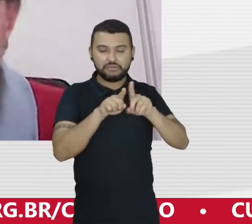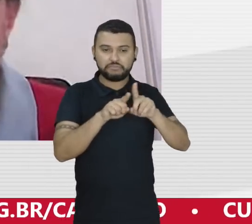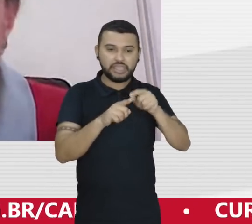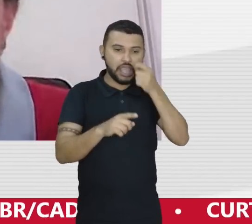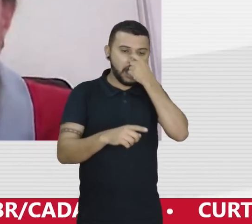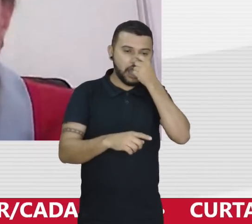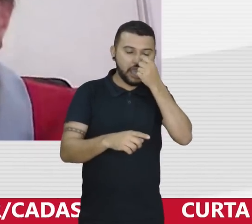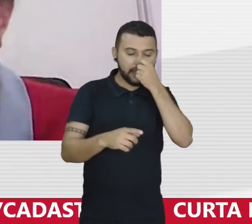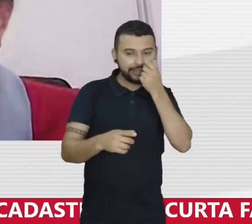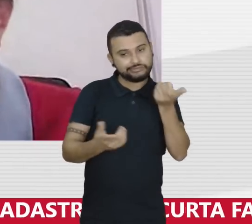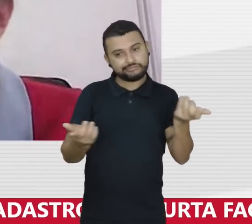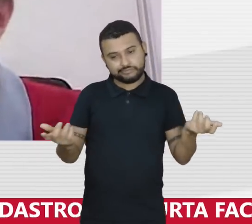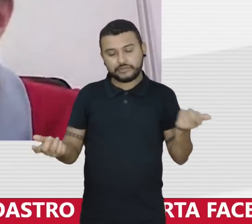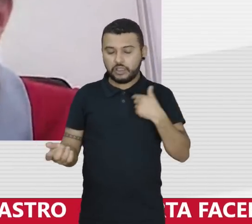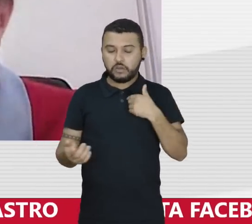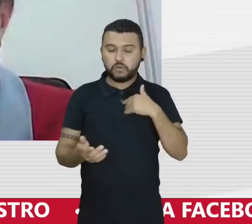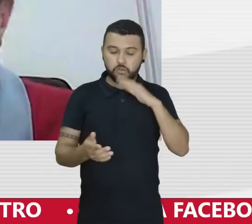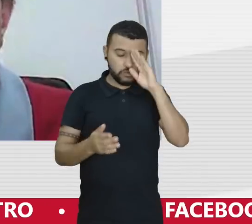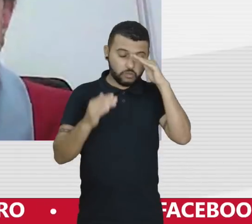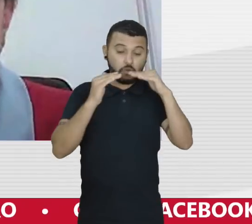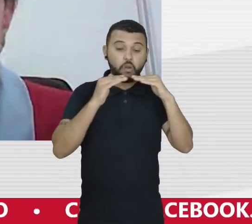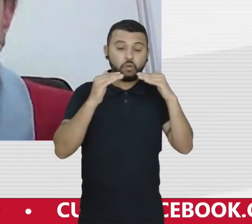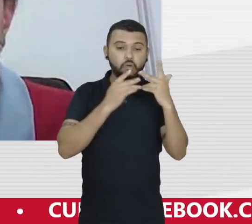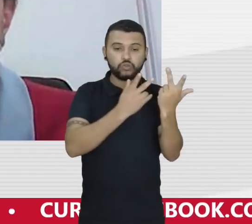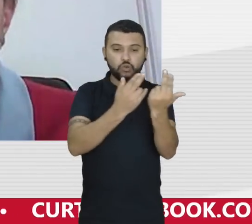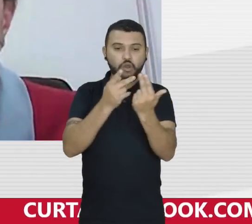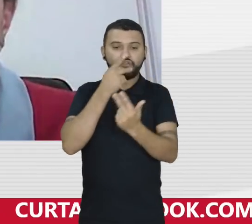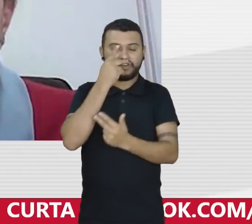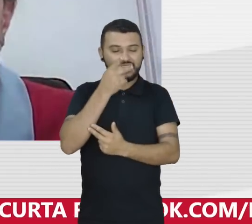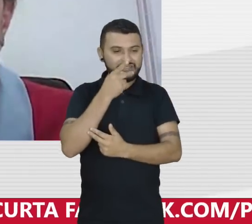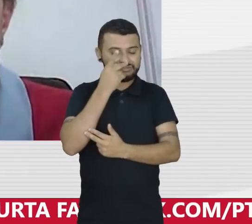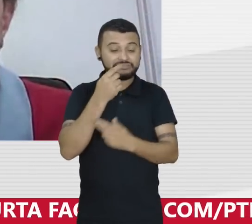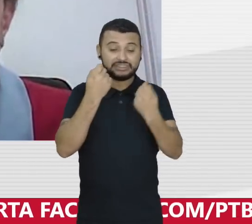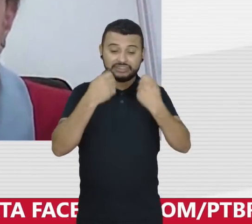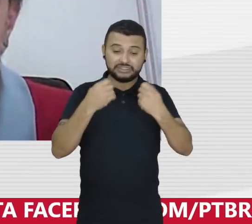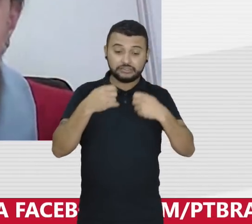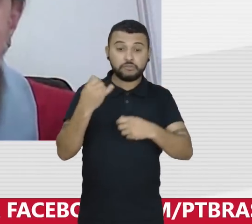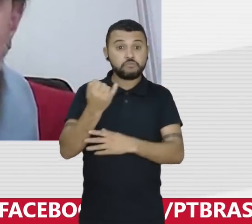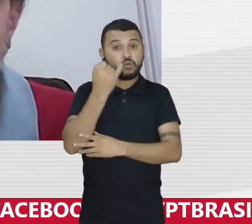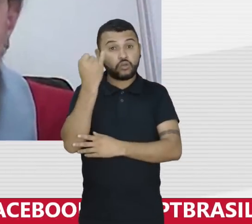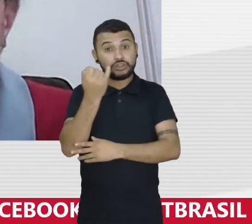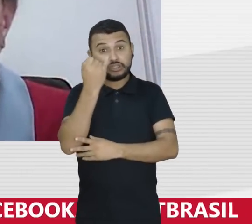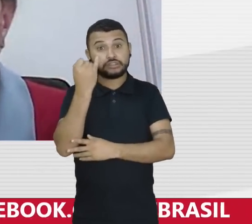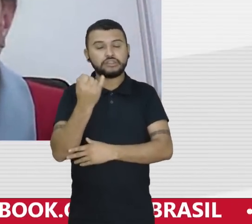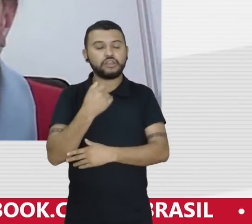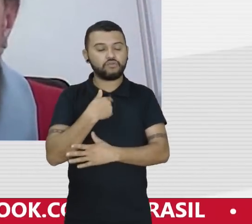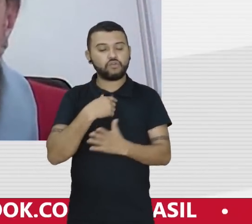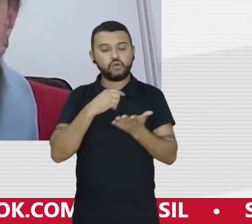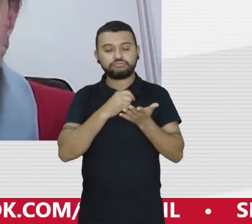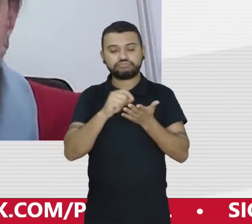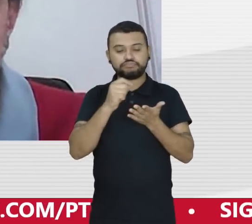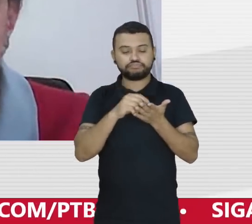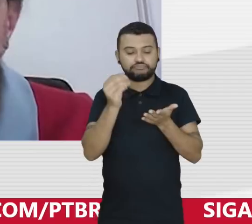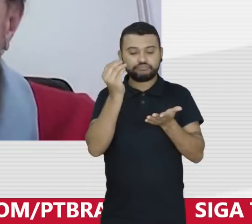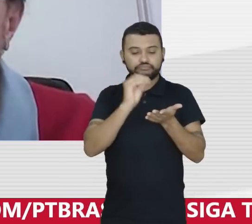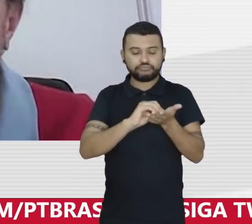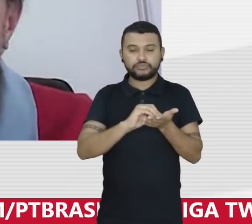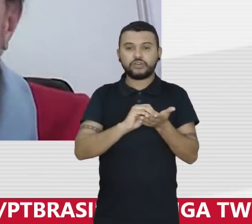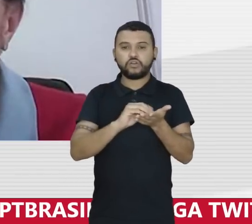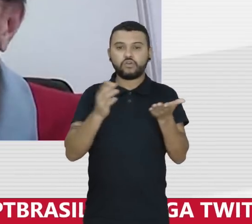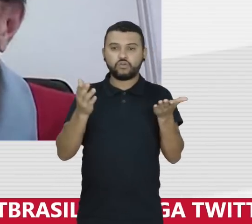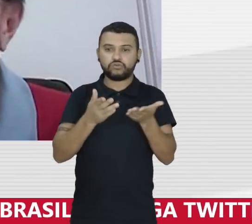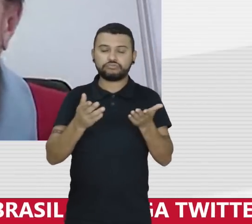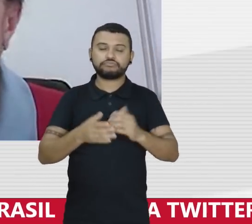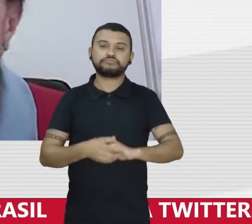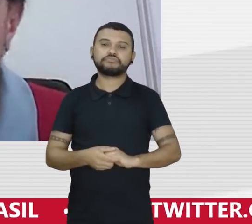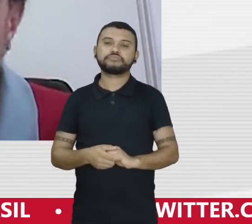né? Eu concordo plenamente aí com você também sobre essa tarefa importante, né? Fica aí anotado no nosso próximo, se der